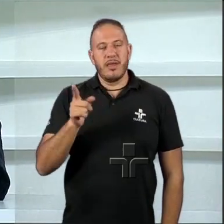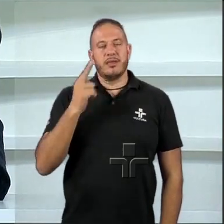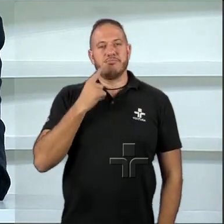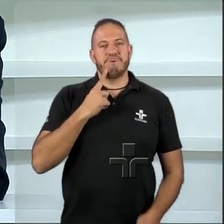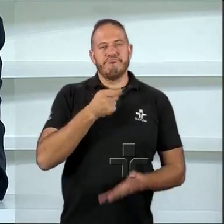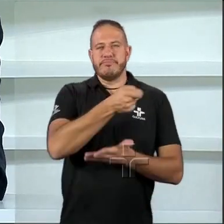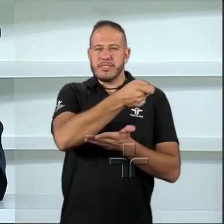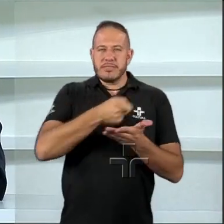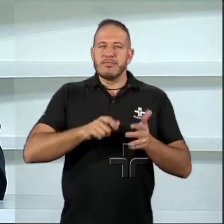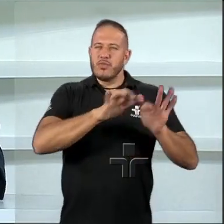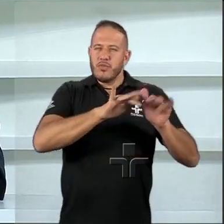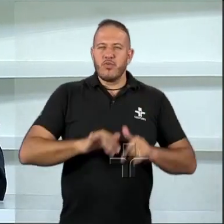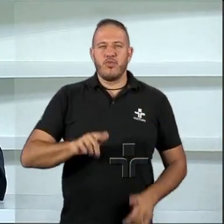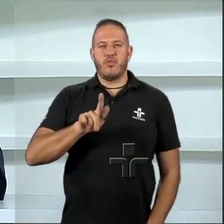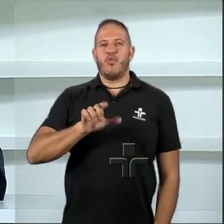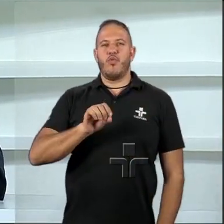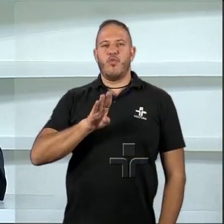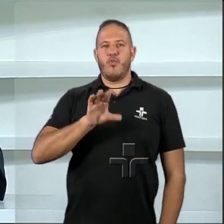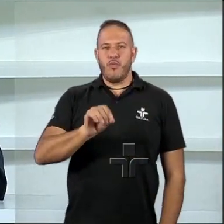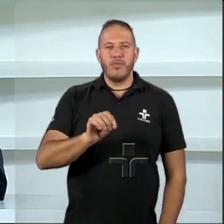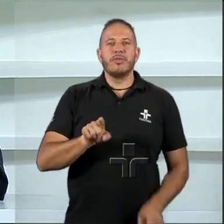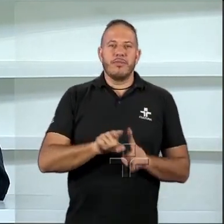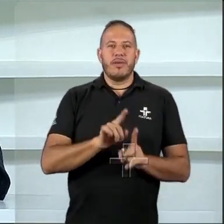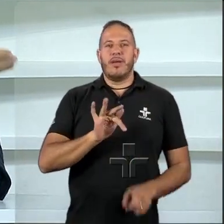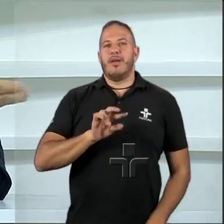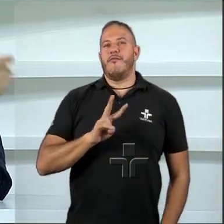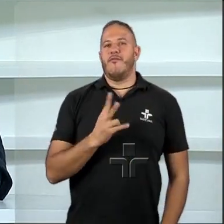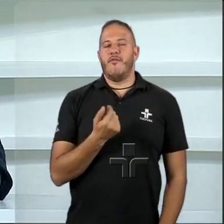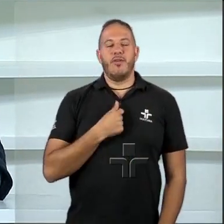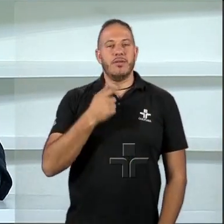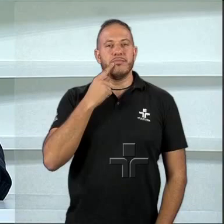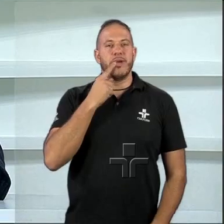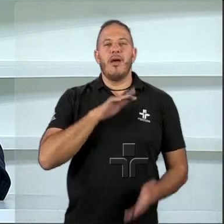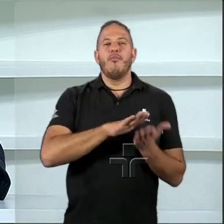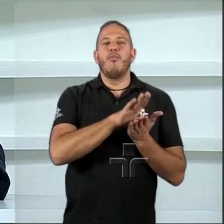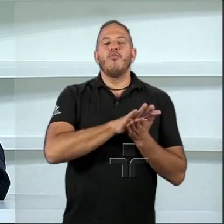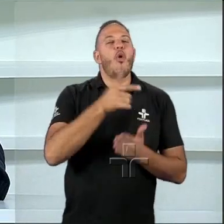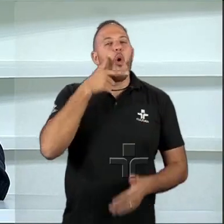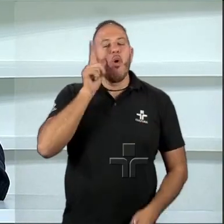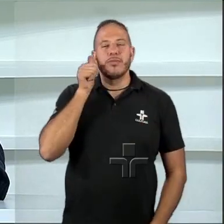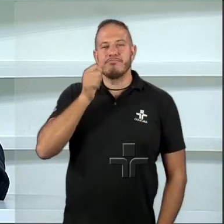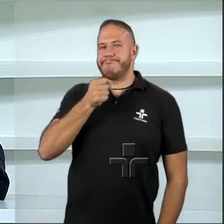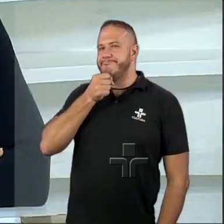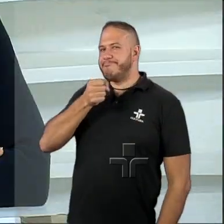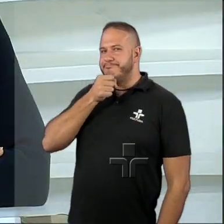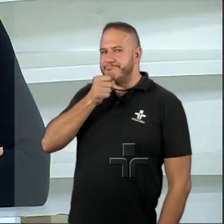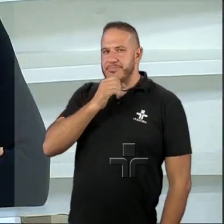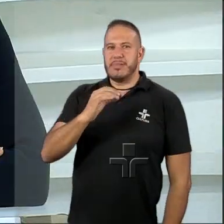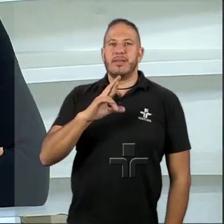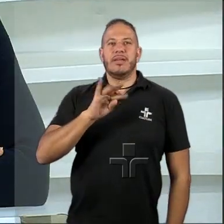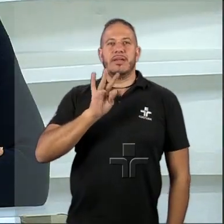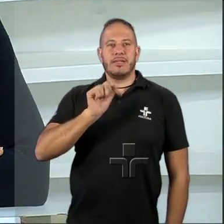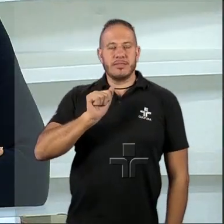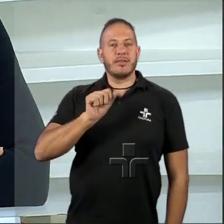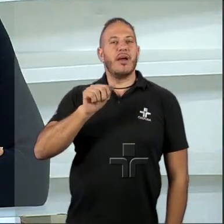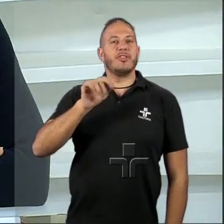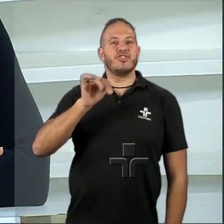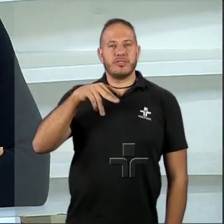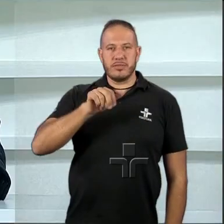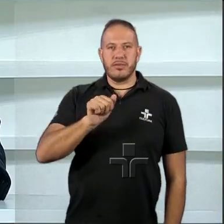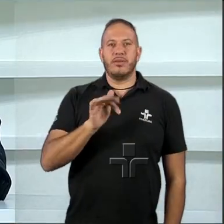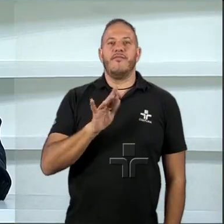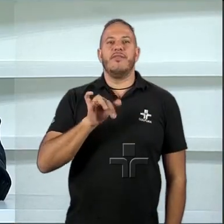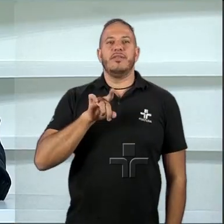colunista de O Globo e da Folha, publicou ontem da nossa repórter aqui presente, Maria Cristina Fernandes. Sobre a